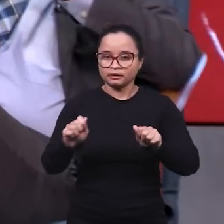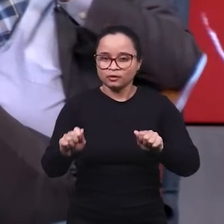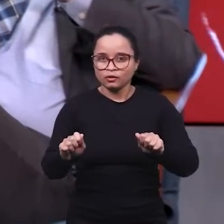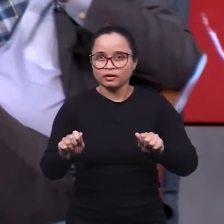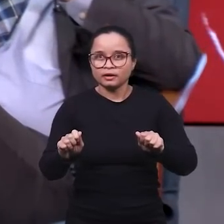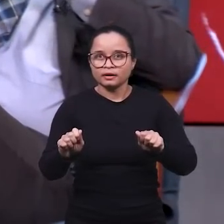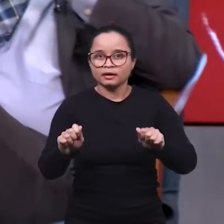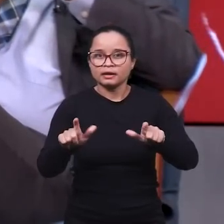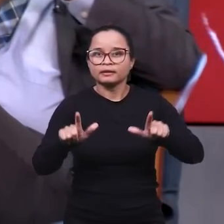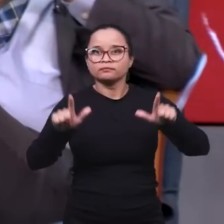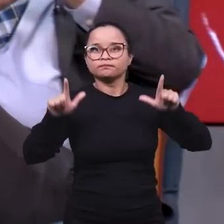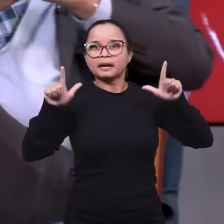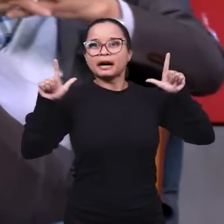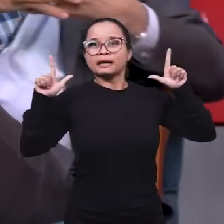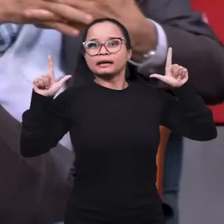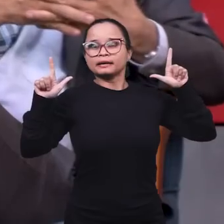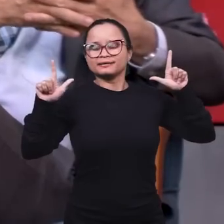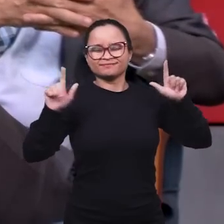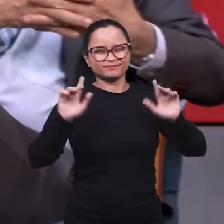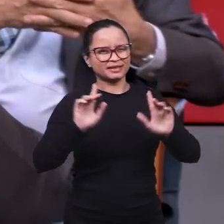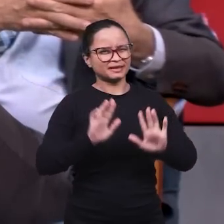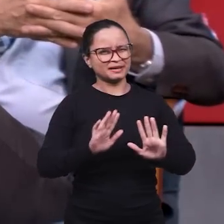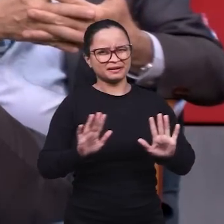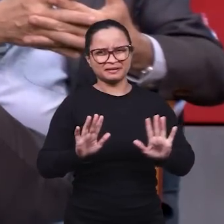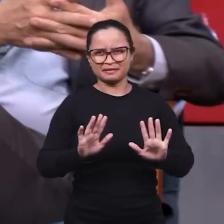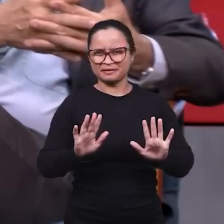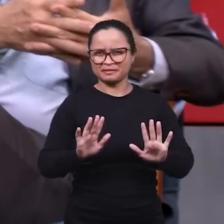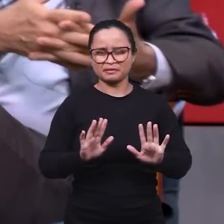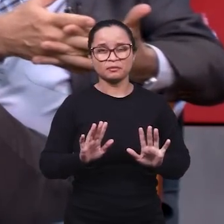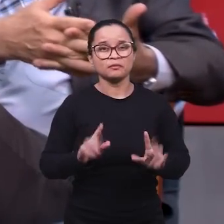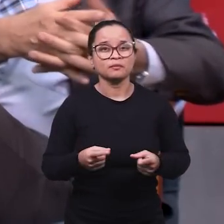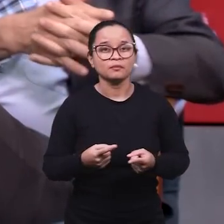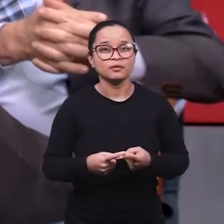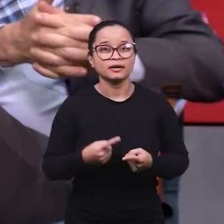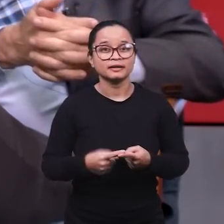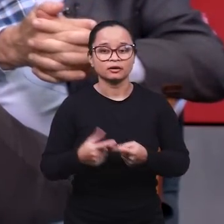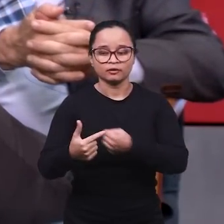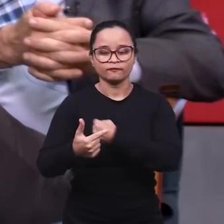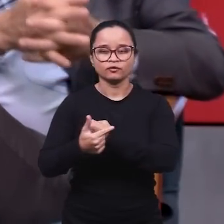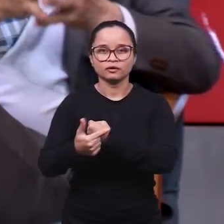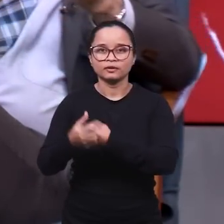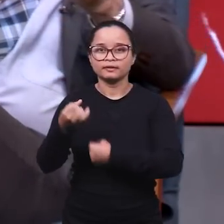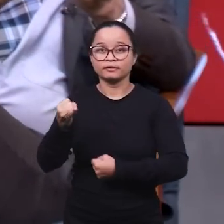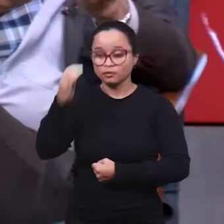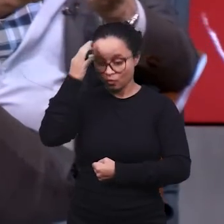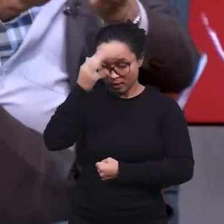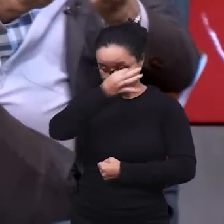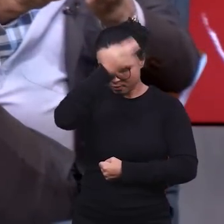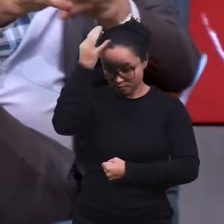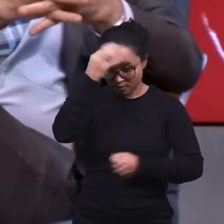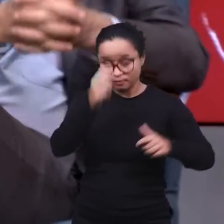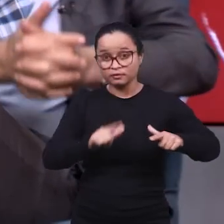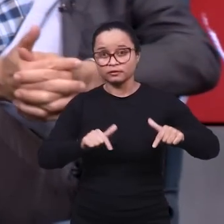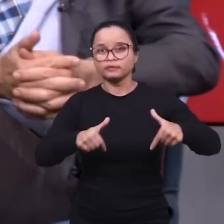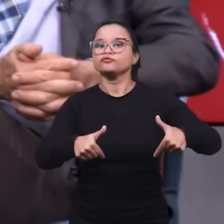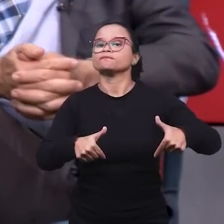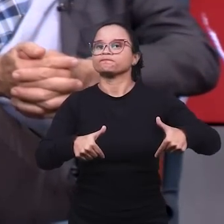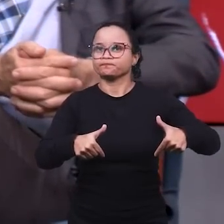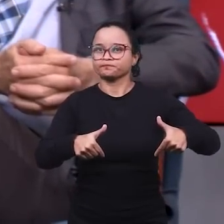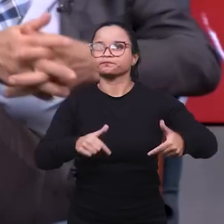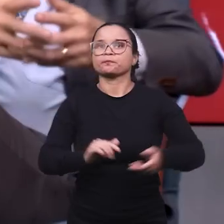Ele não se evidencia porque ele só tem função se o Espírito operar. O órgão no corpo,